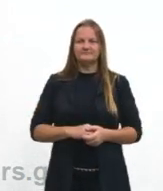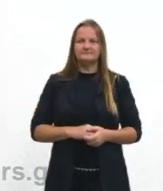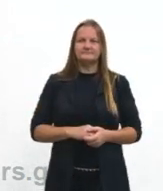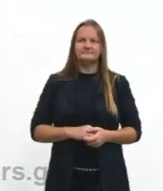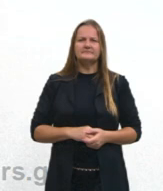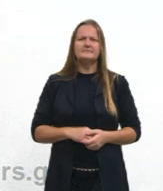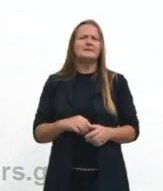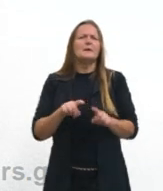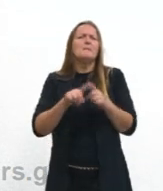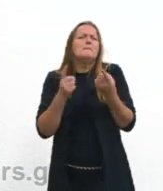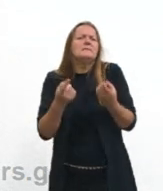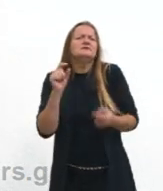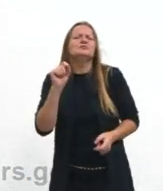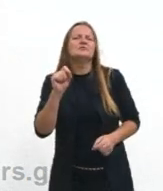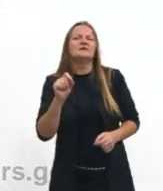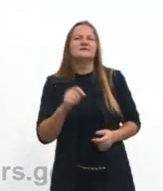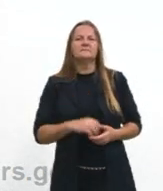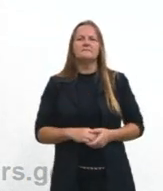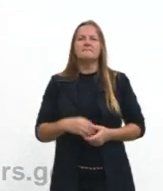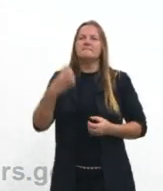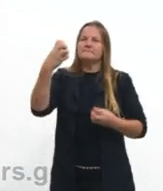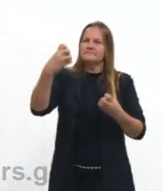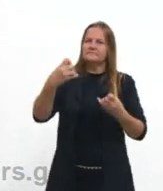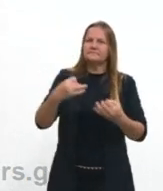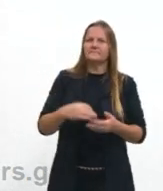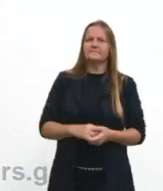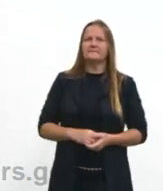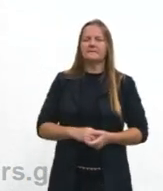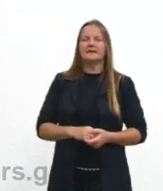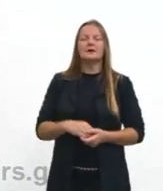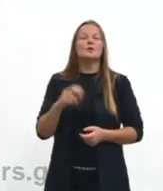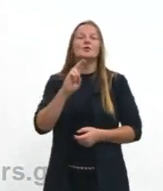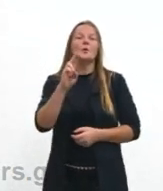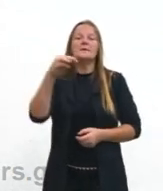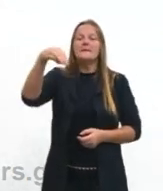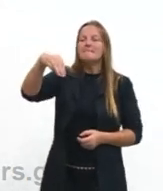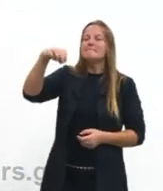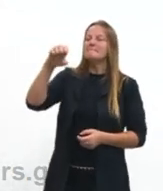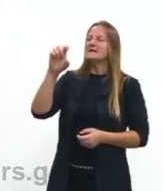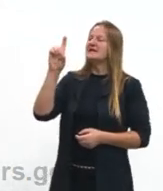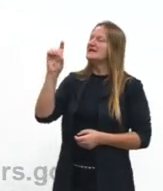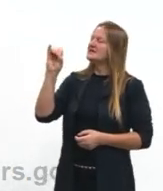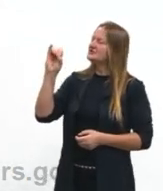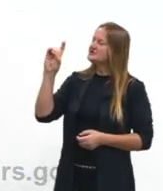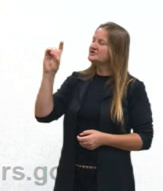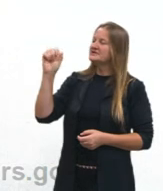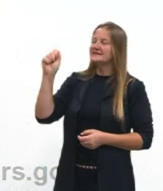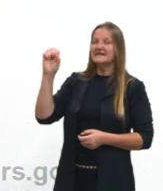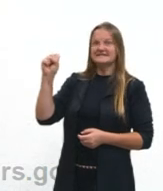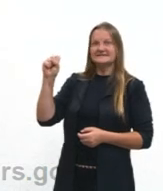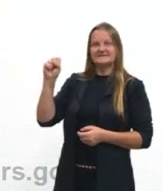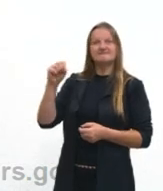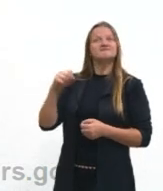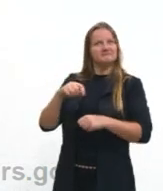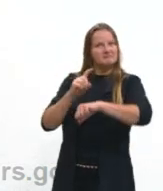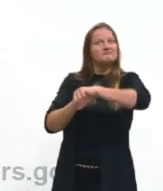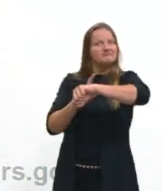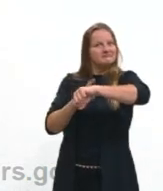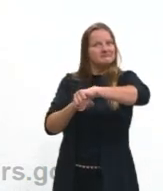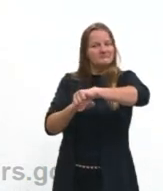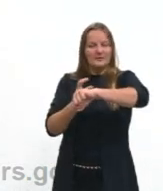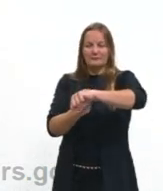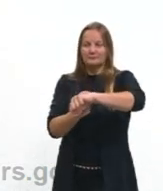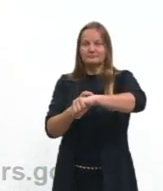Tá bom mas o que que é isso que eu falei para vocês isso são medições né a gente mede as horas mede o